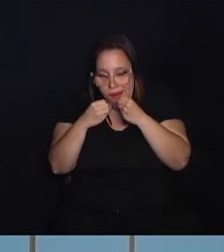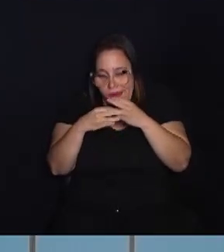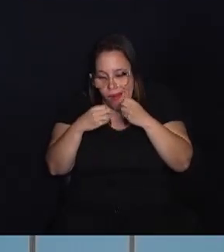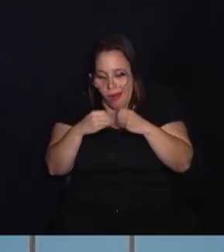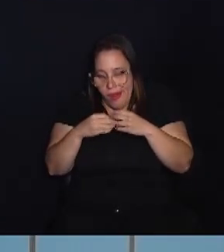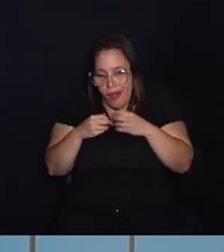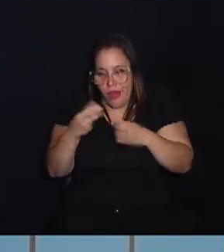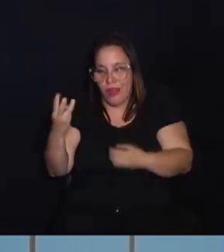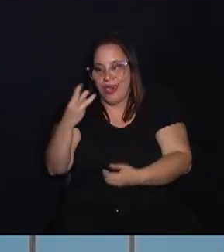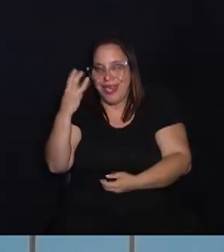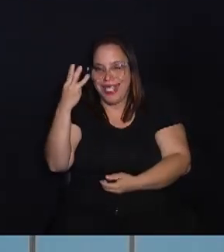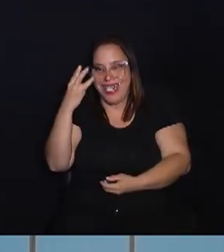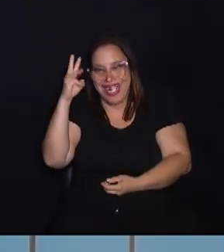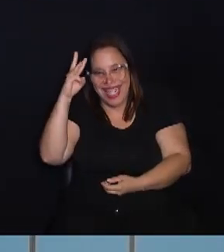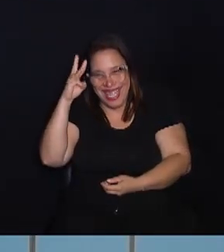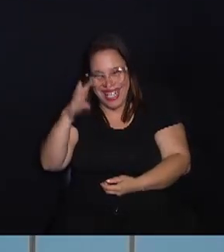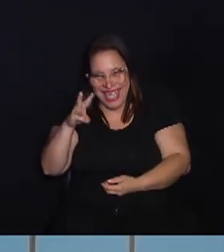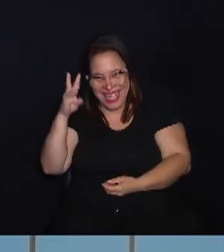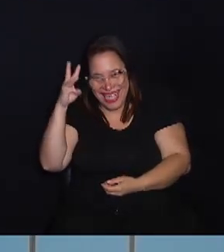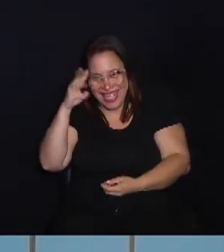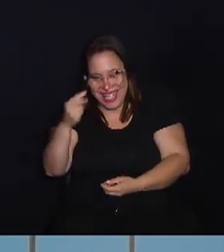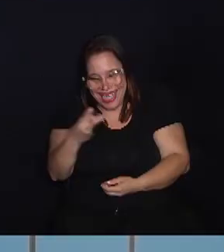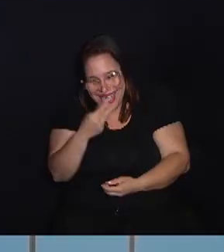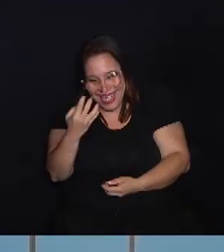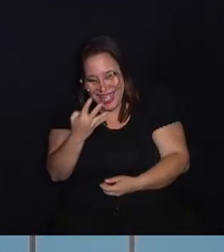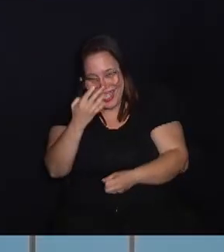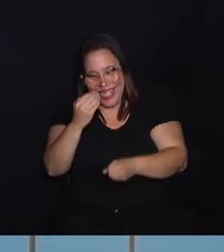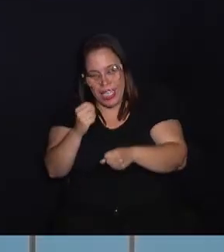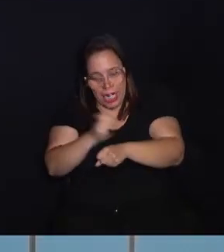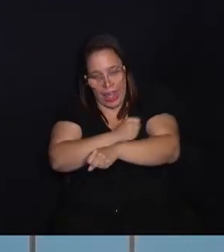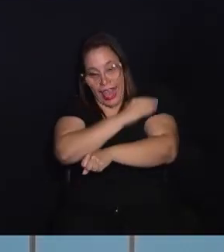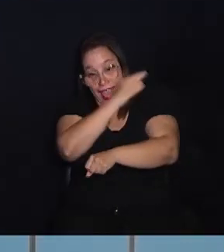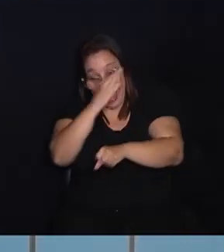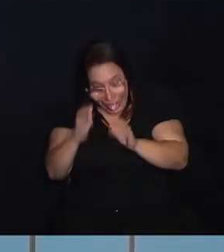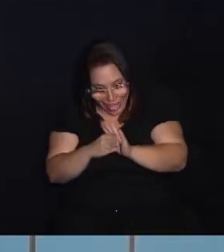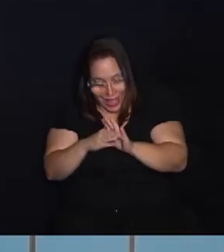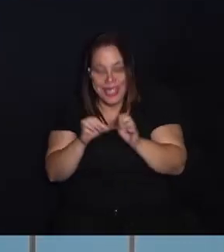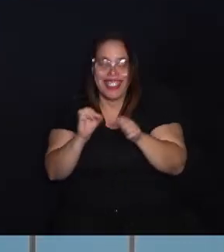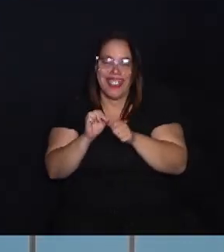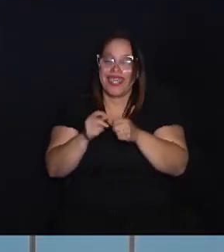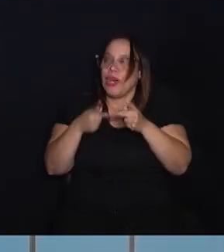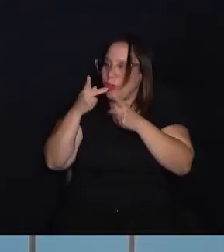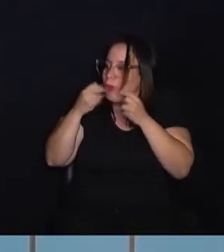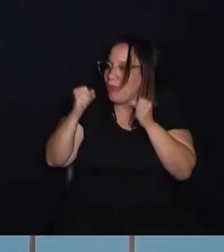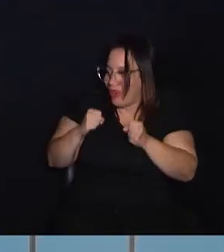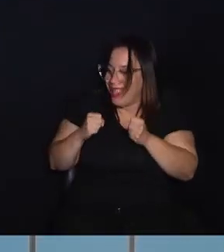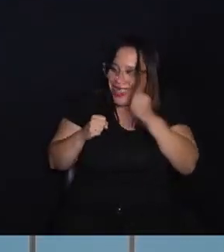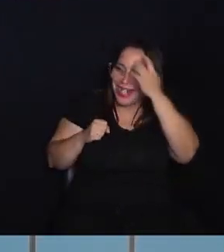de uns 3 dias direto aqui, 24 horas, para fazer. Mas o que eu posso falar é o seguinte,